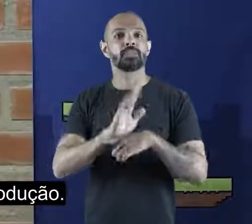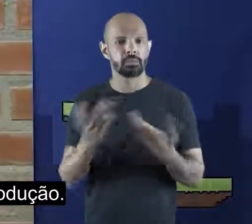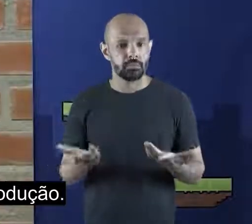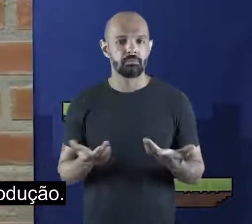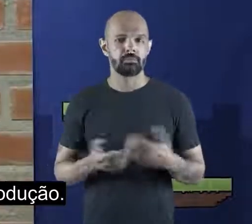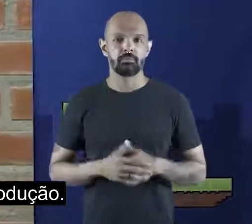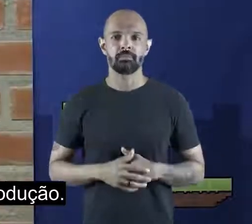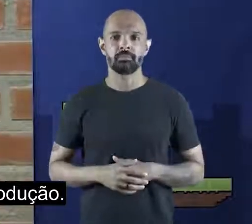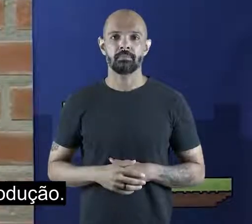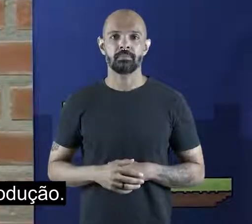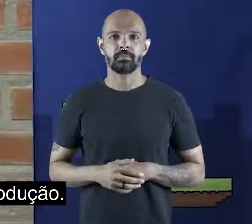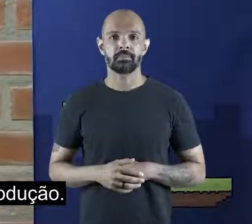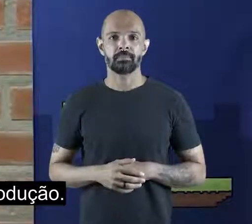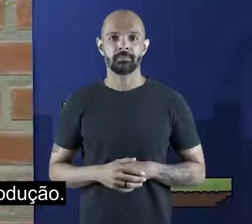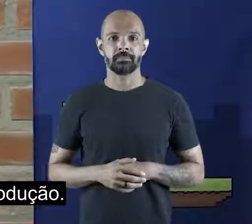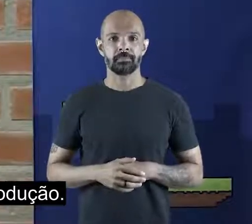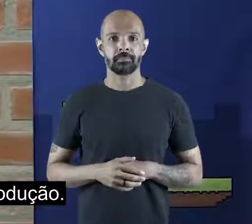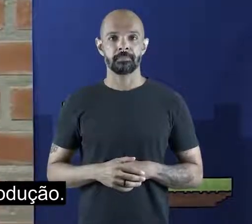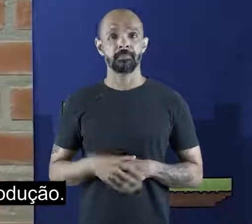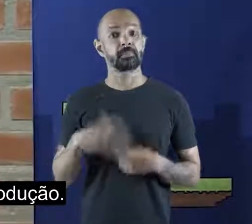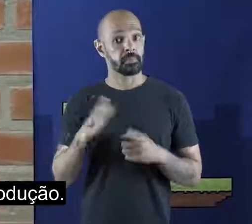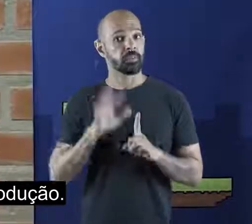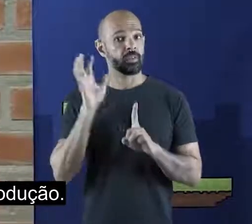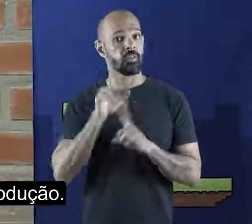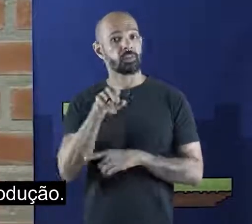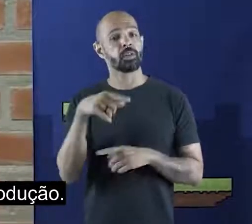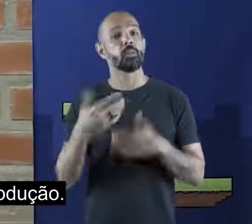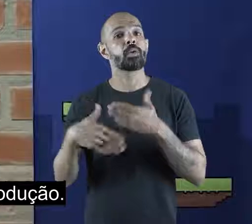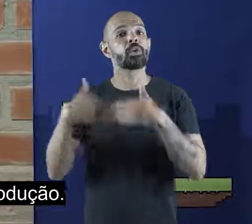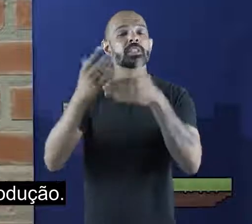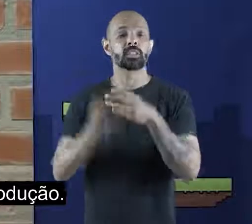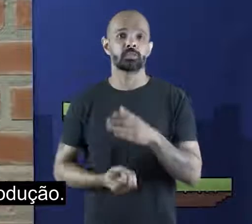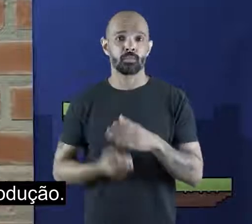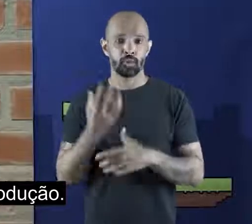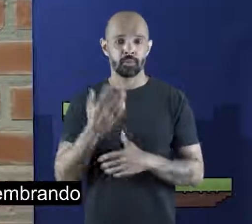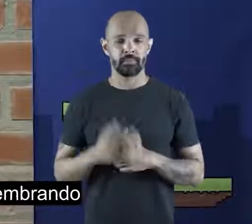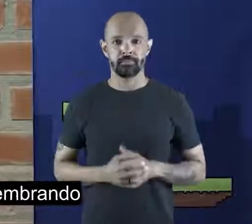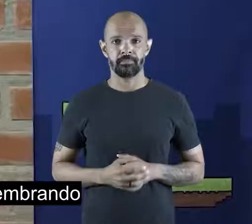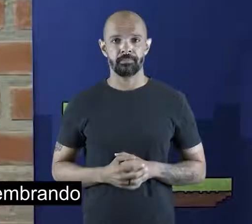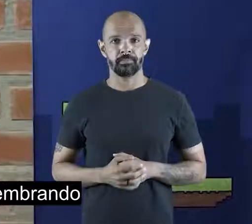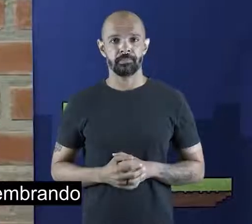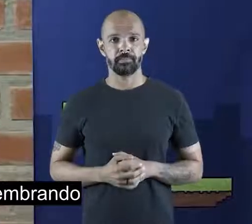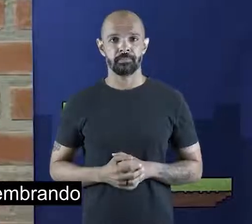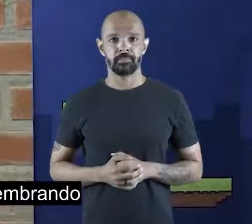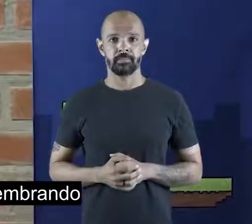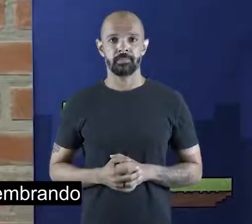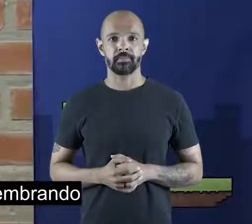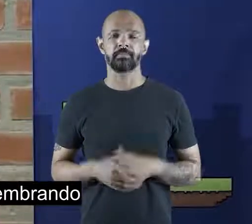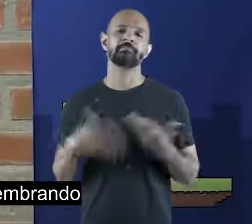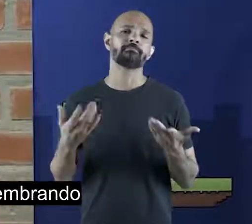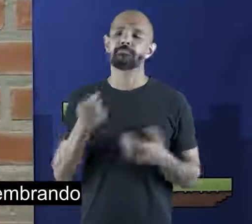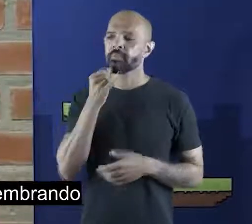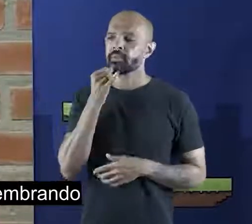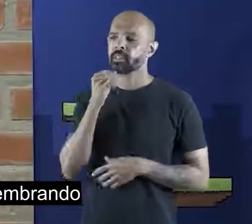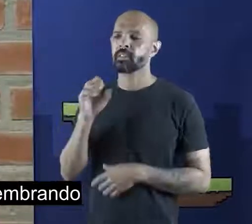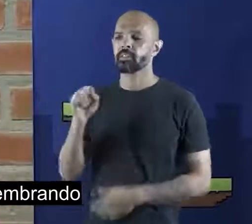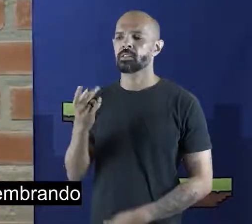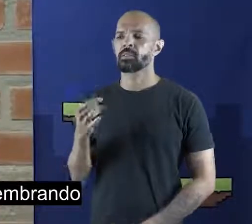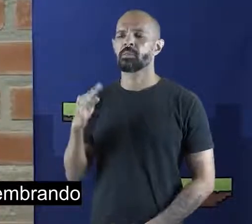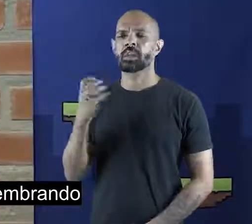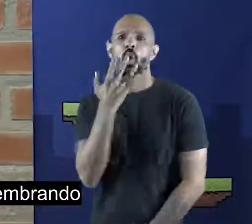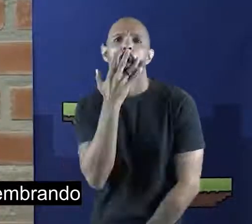utilizar. Isso vai impactar muito no teu processo de produção. Porque, eu vou fazer um sprite